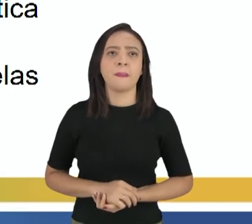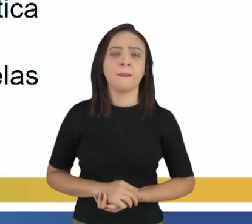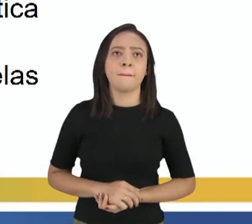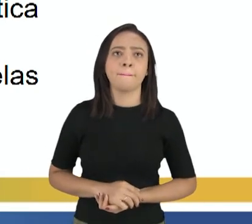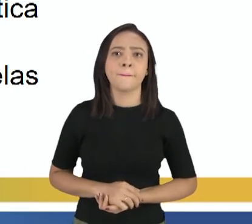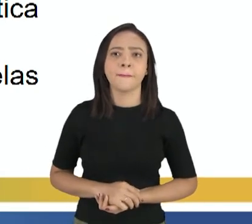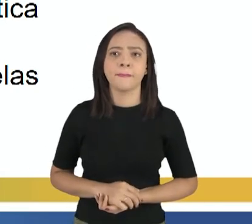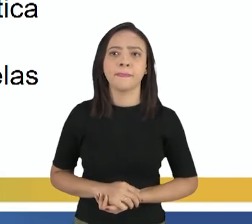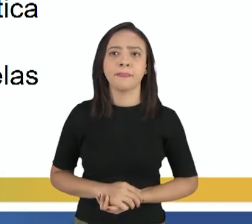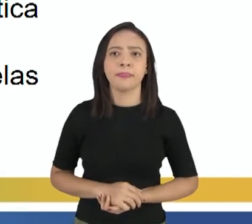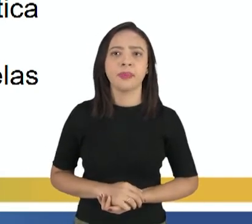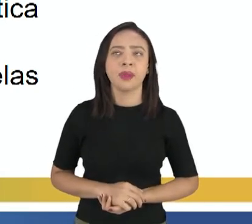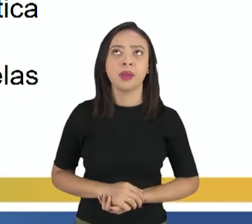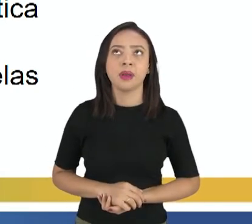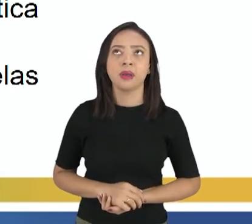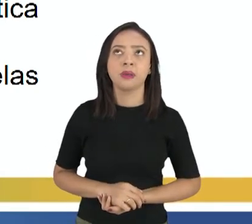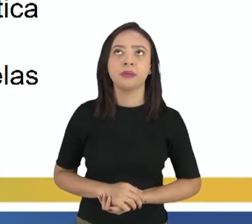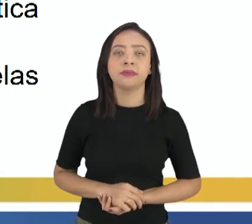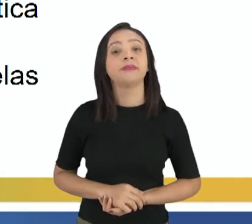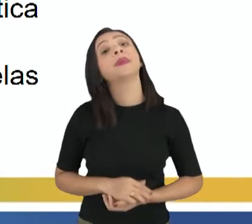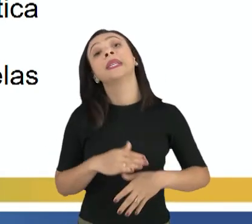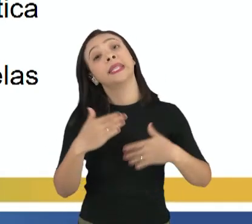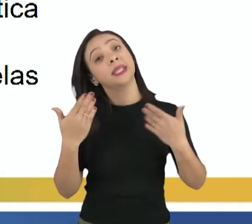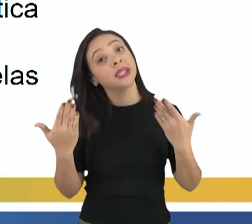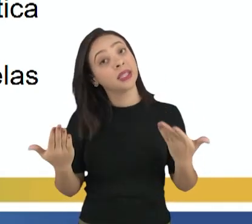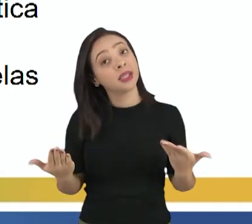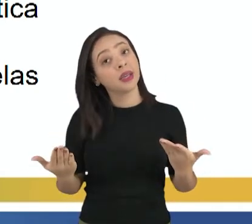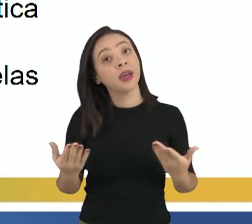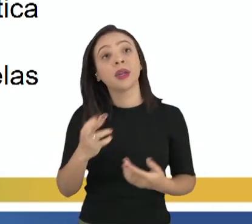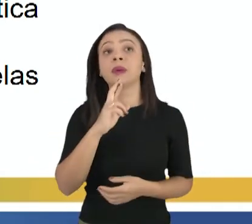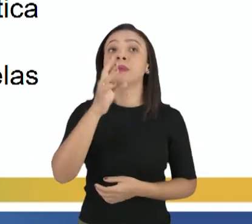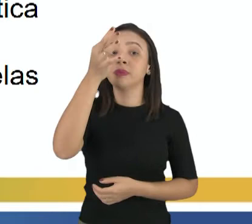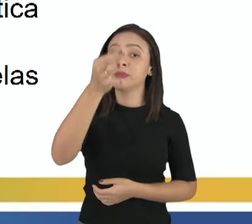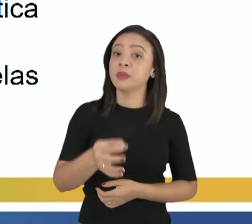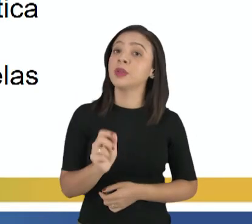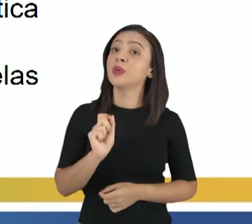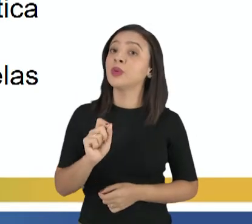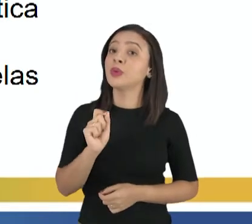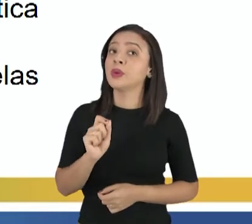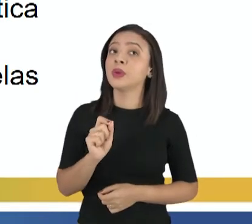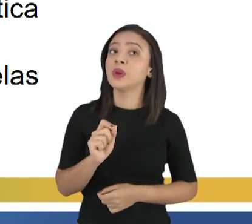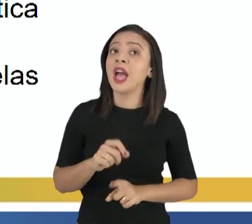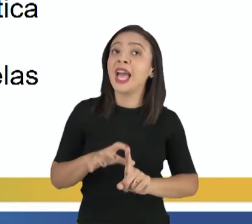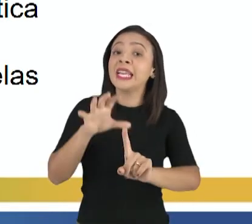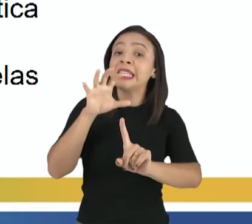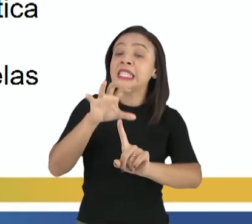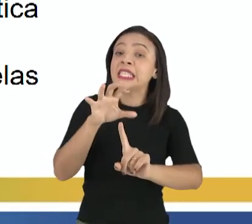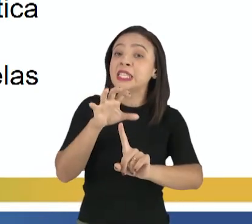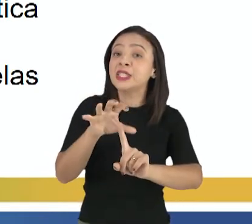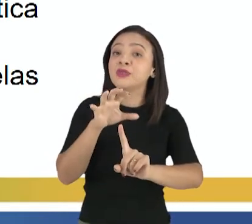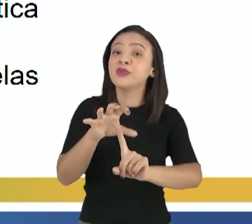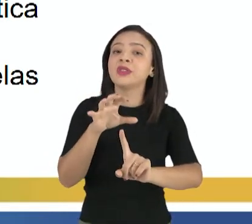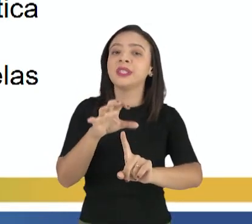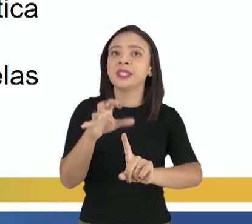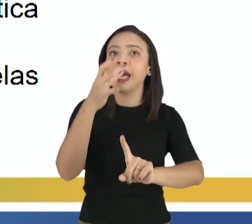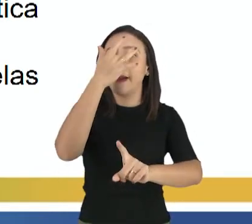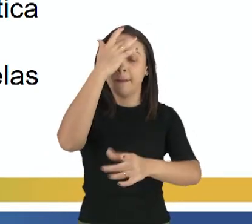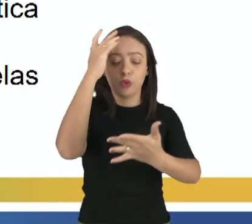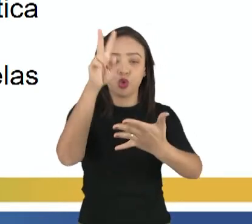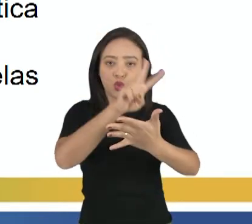Pensaram aí? Eu digo para vocês. Nossa resposta mais adequada é influenciar, né,